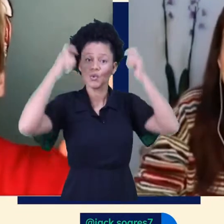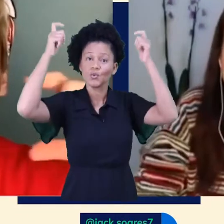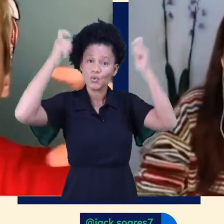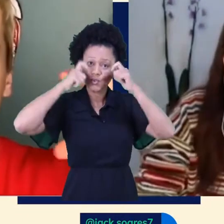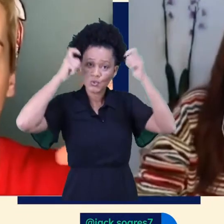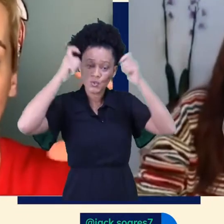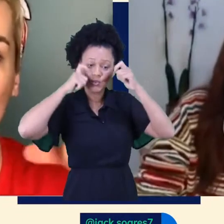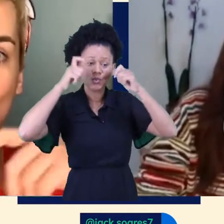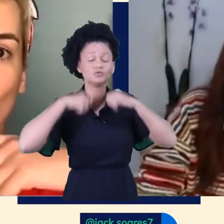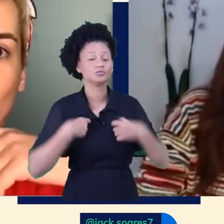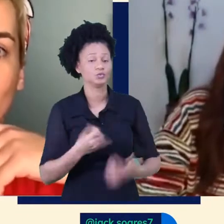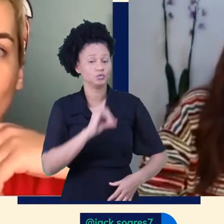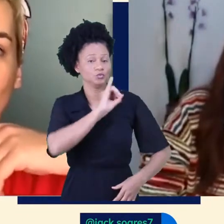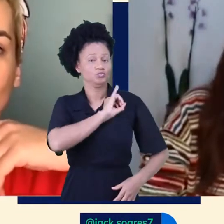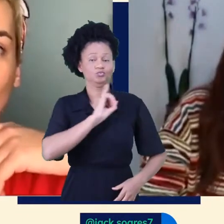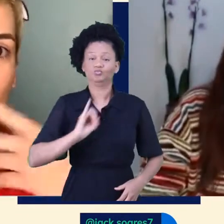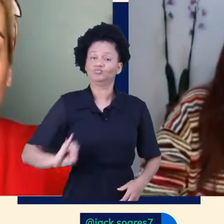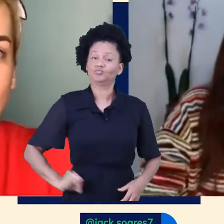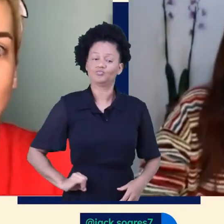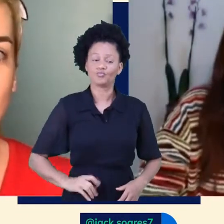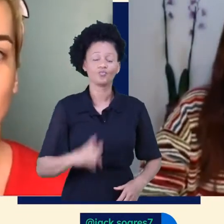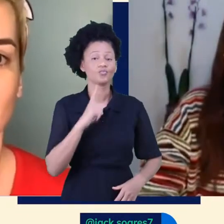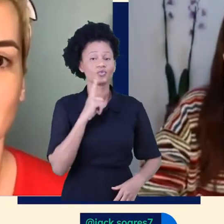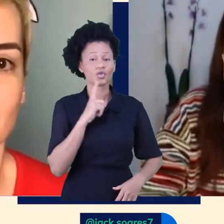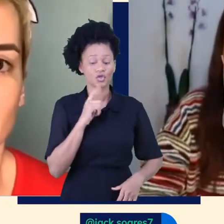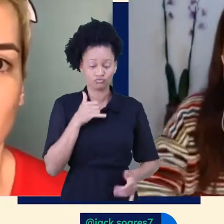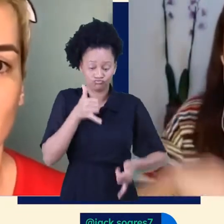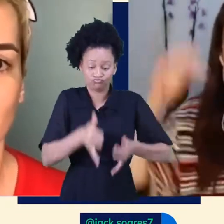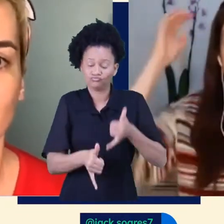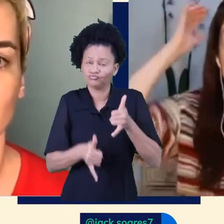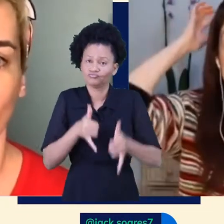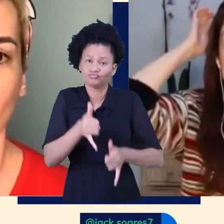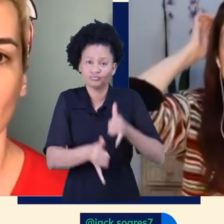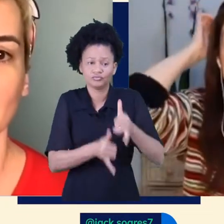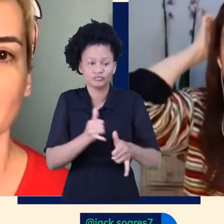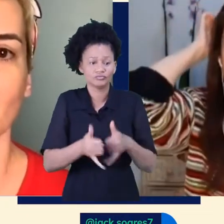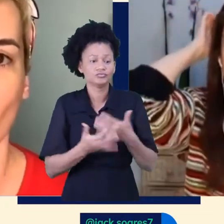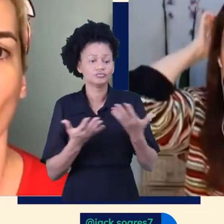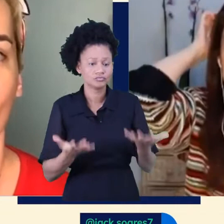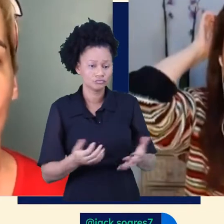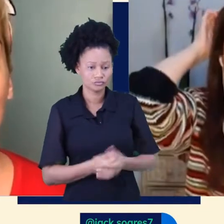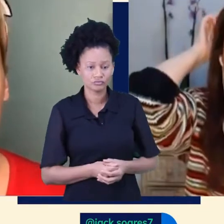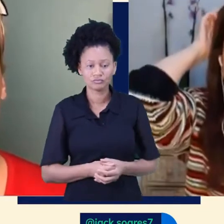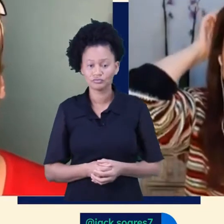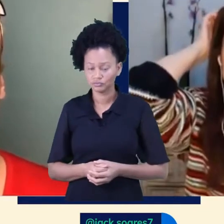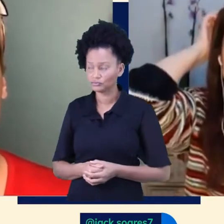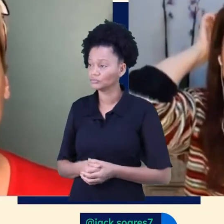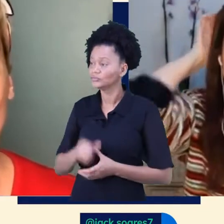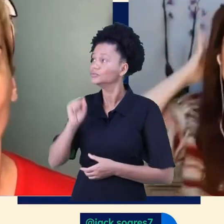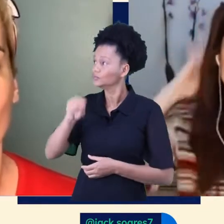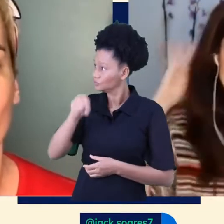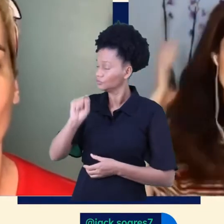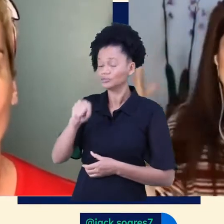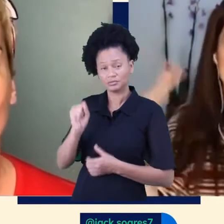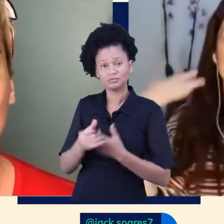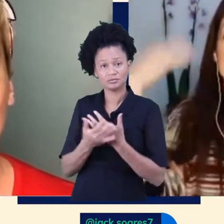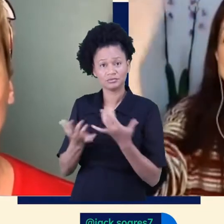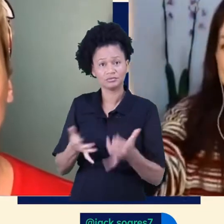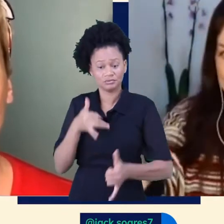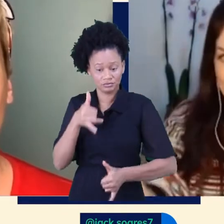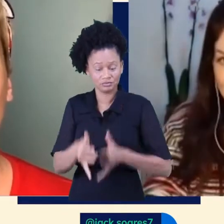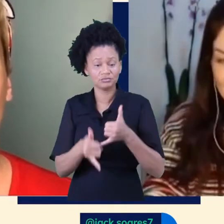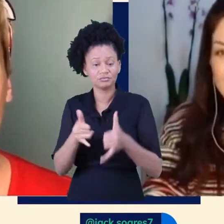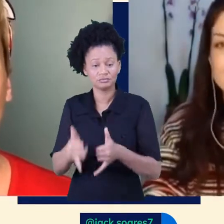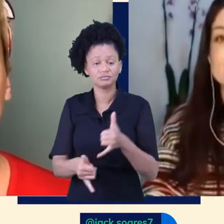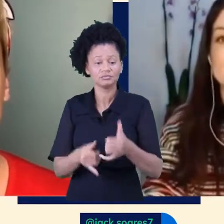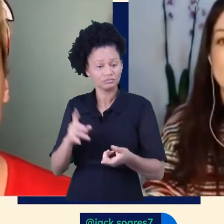lá, ter mesmo salto. Então, Isso. realmente. E o salto também era uma forma de